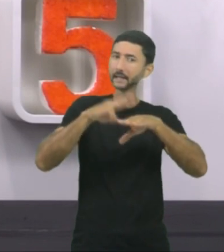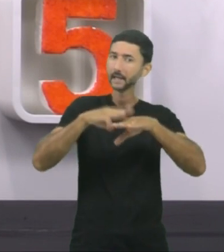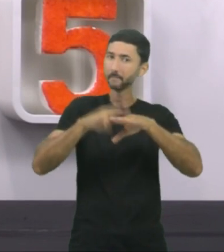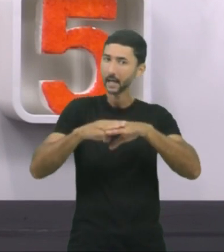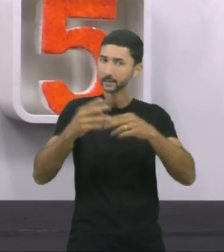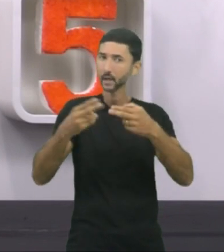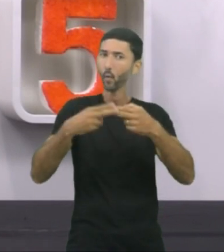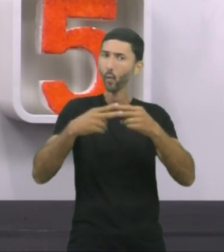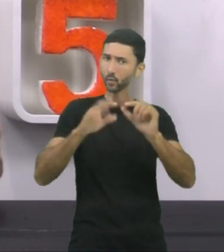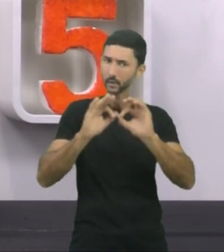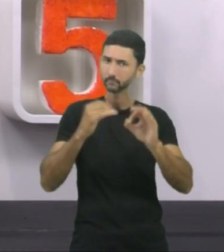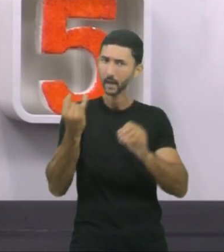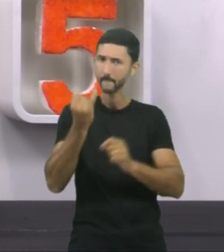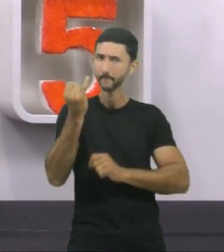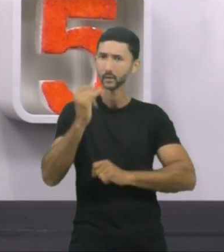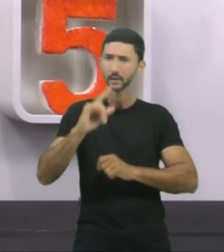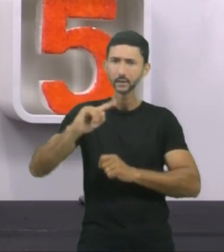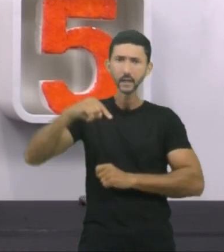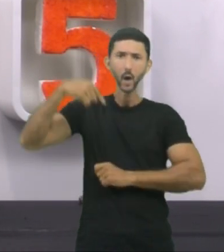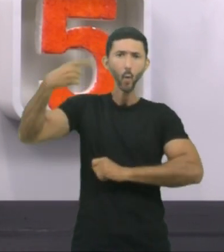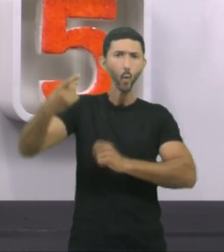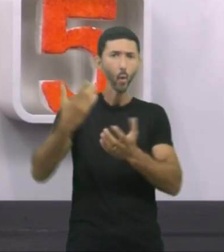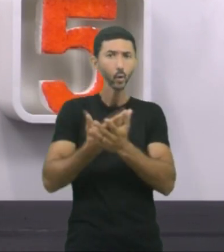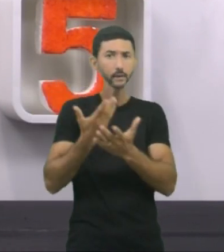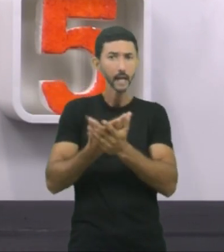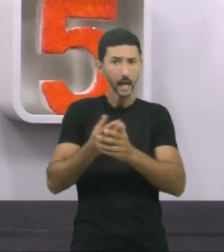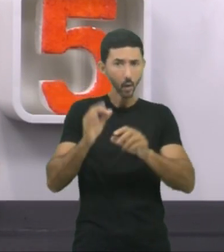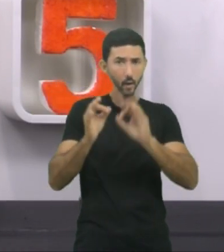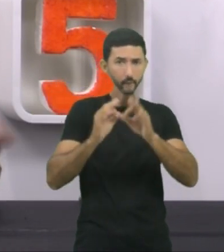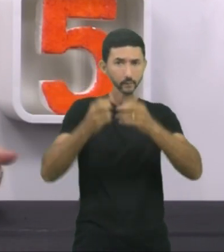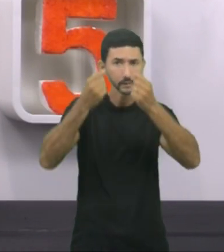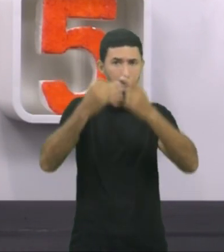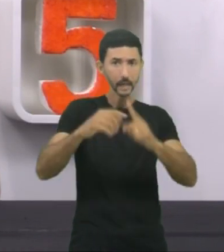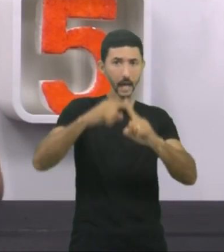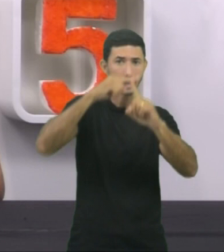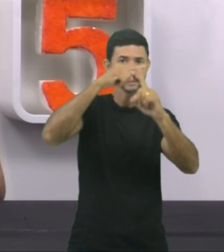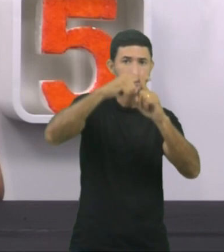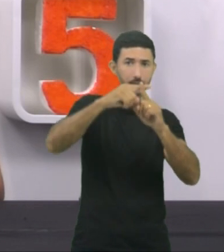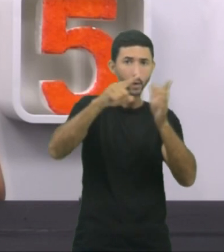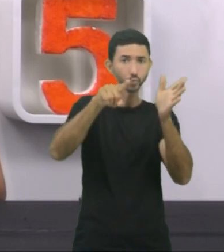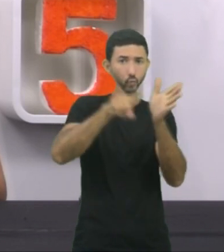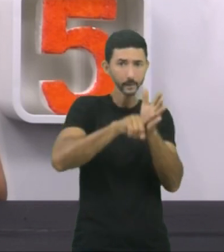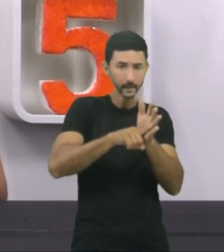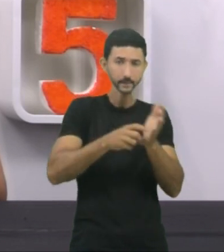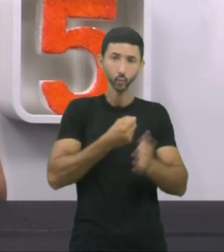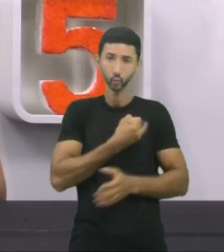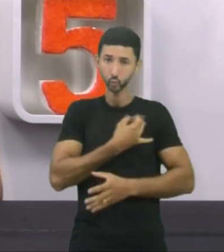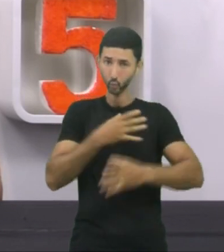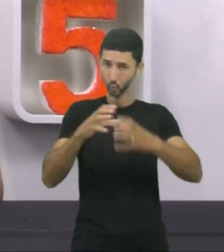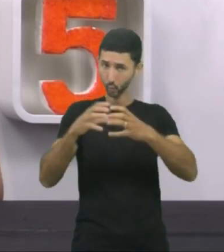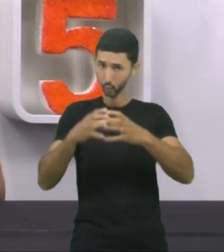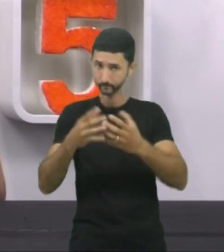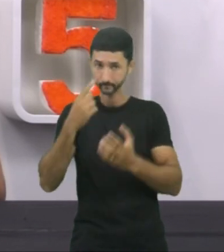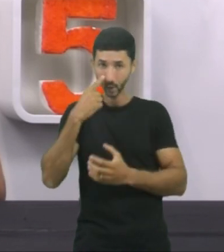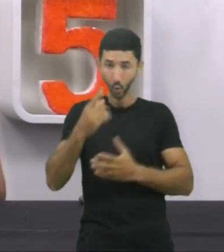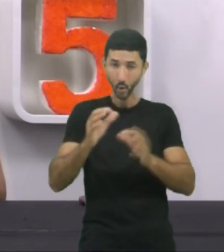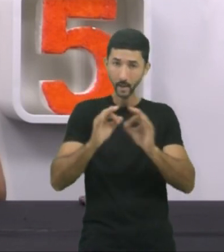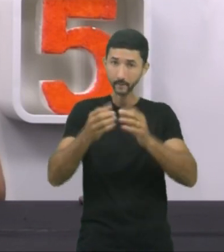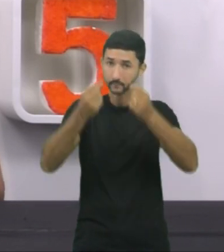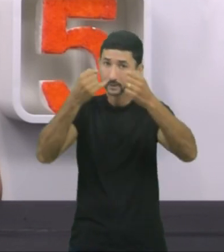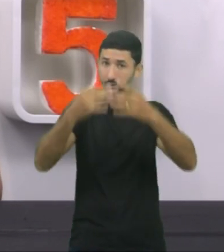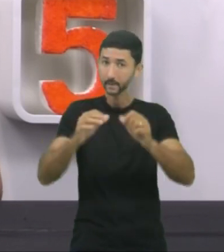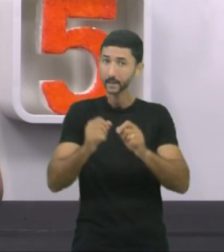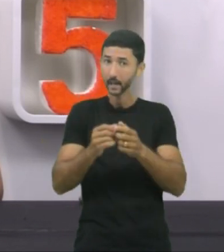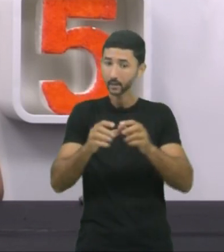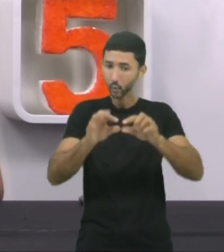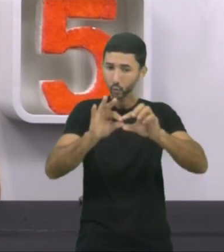muito útil, para quando nas próximas aulas a gente for tratar de adição e subtração de números inteiros. Vamos falar agora